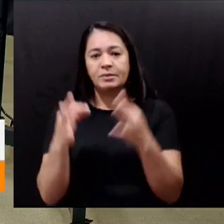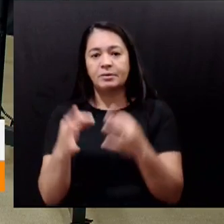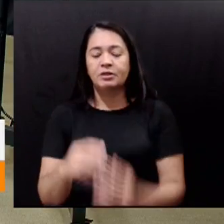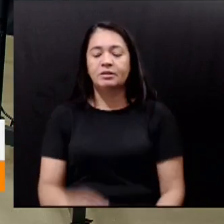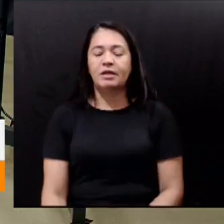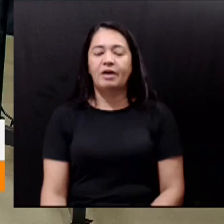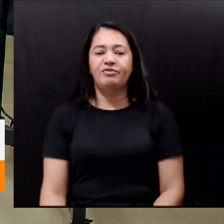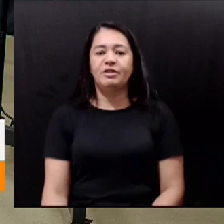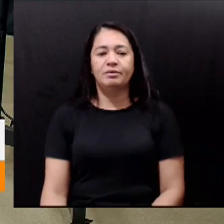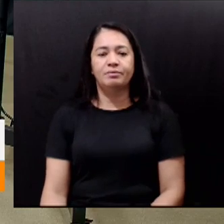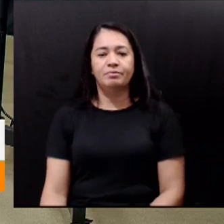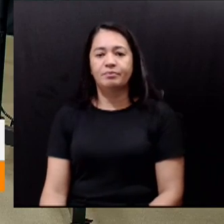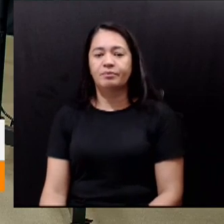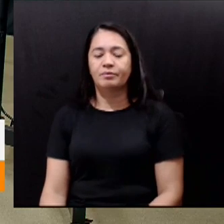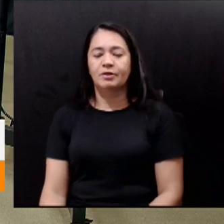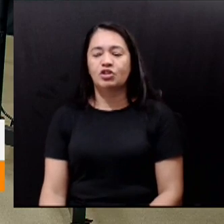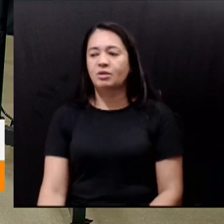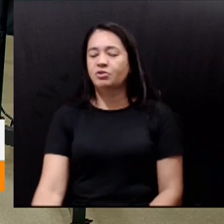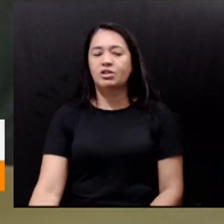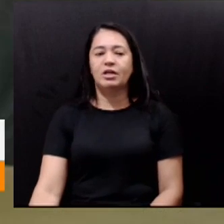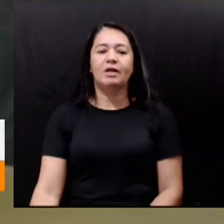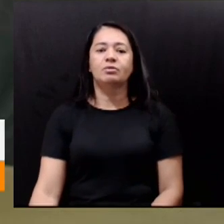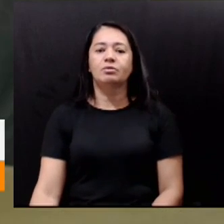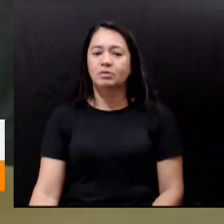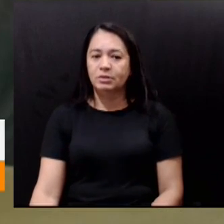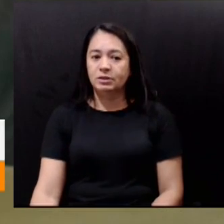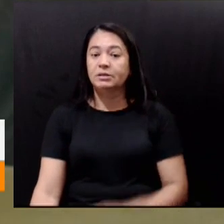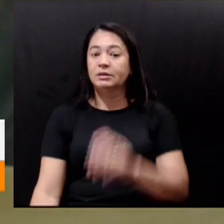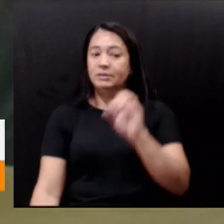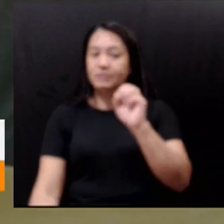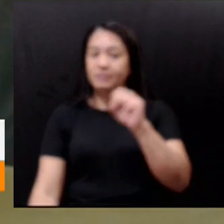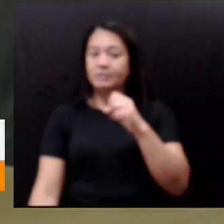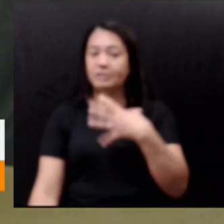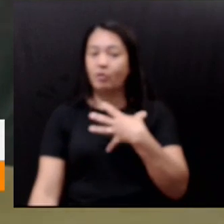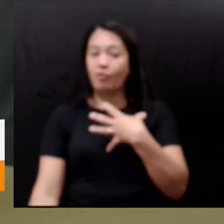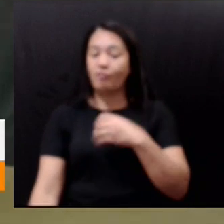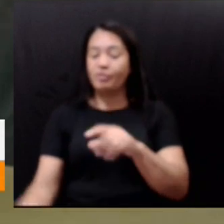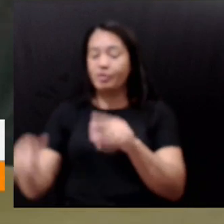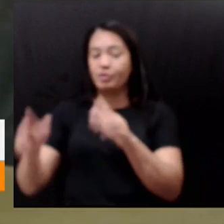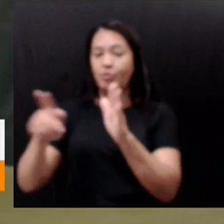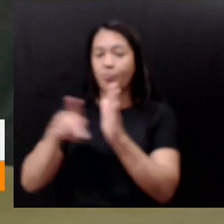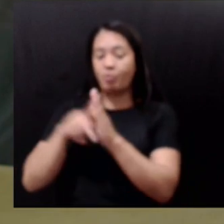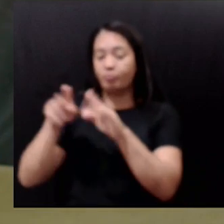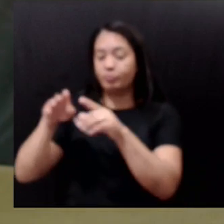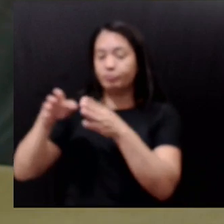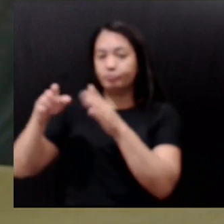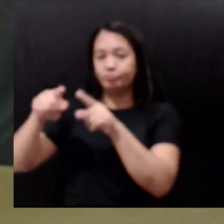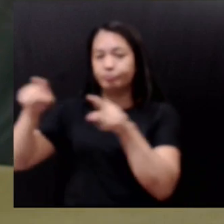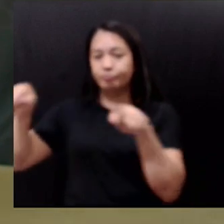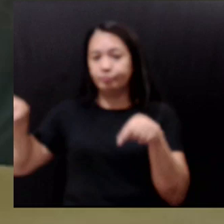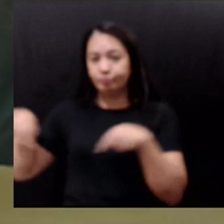crianças estão no quarto, né? São os famosos filhos do quarto. 8h35, tem mais, vamos lá, produção, manda mais pergunta pra